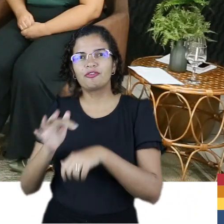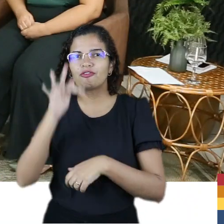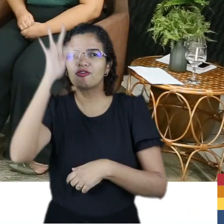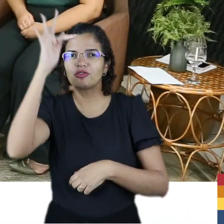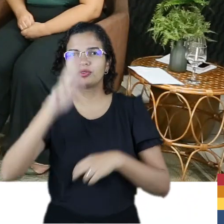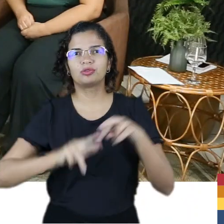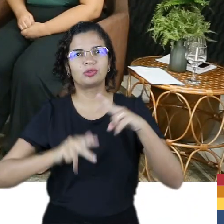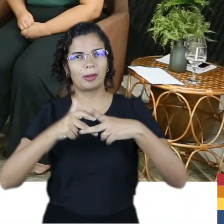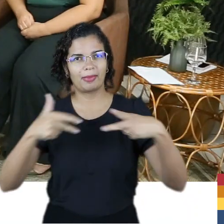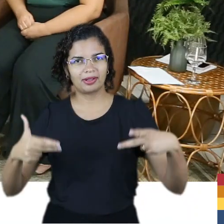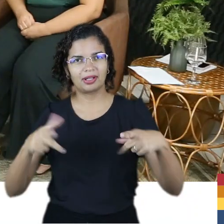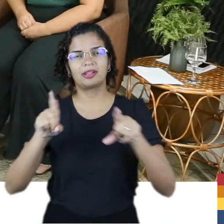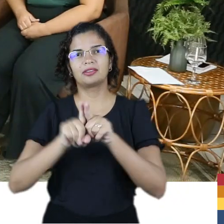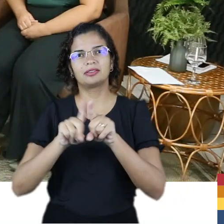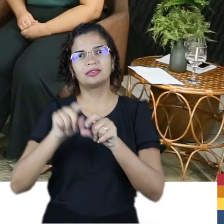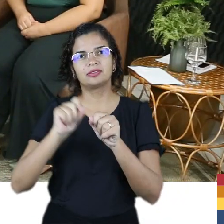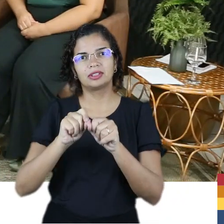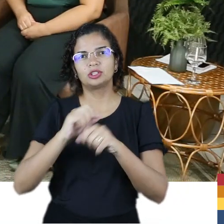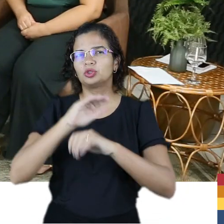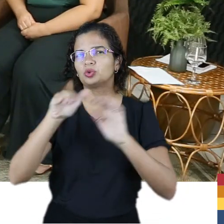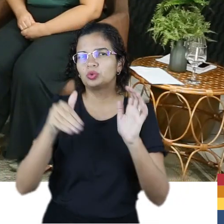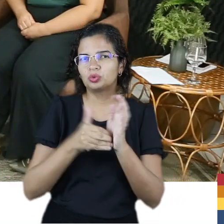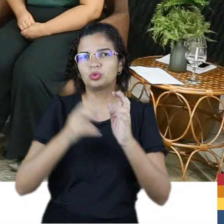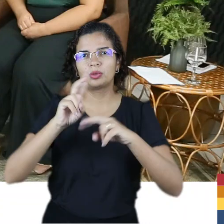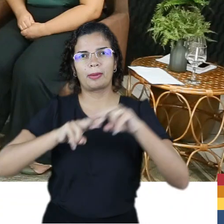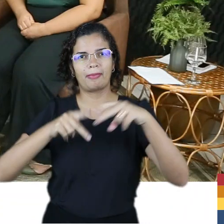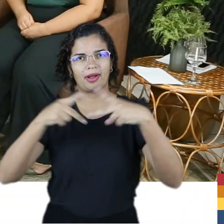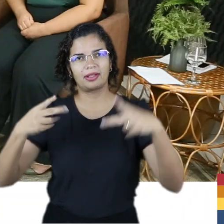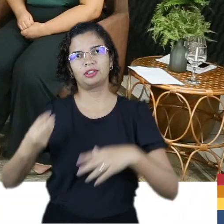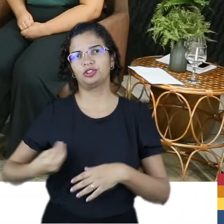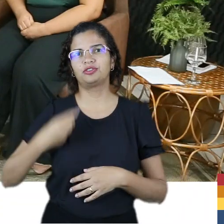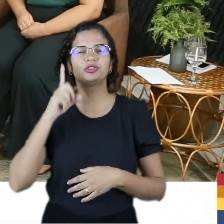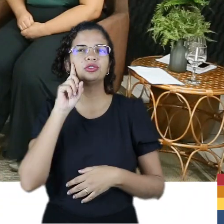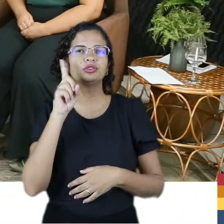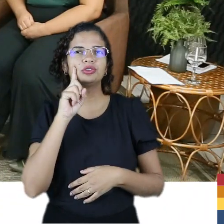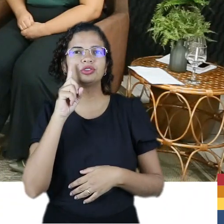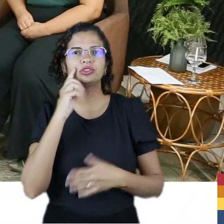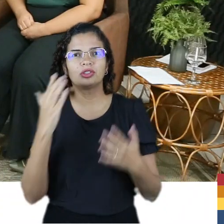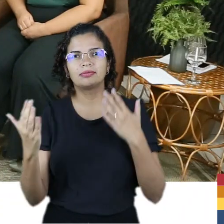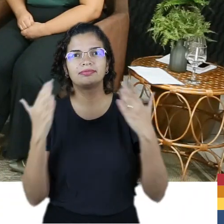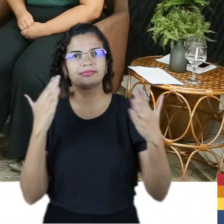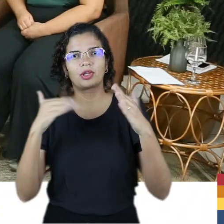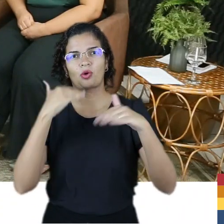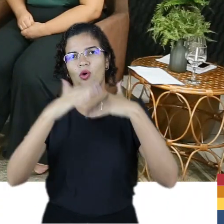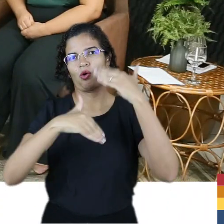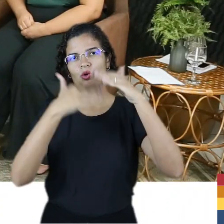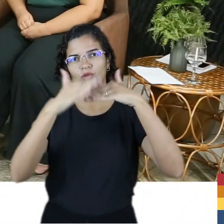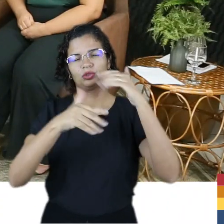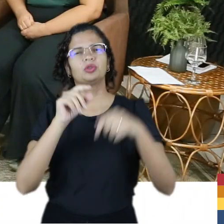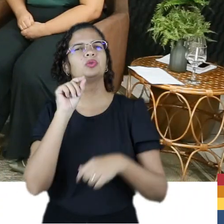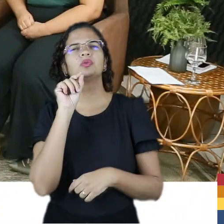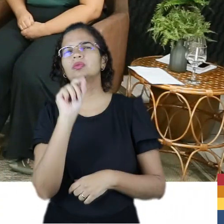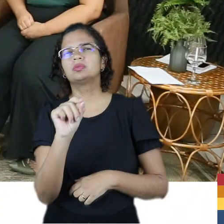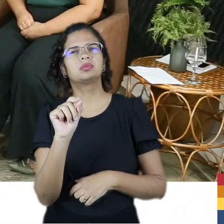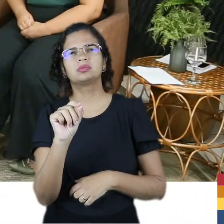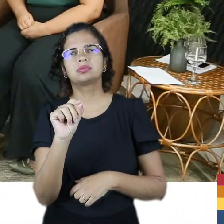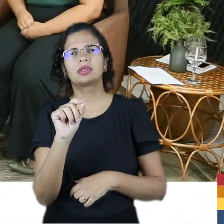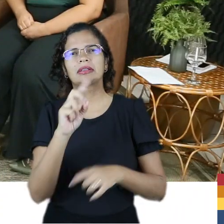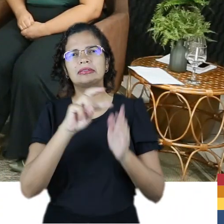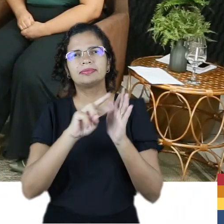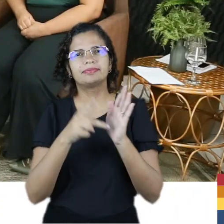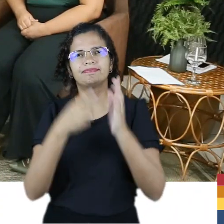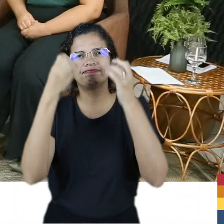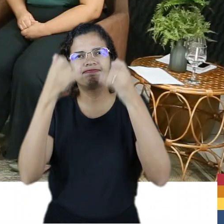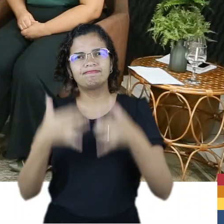marxiana, então, nós temos ali que o trabalho é uma característica essencial do ser humano porque ele transforma a natureza